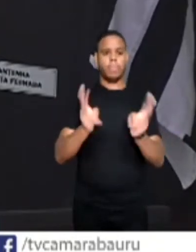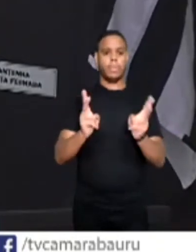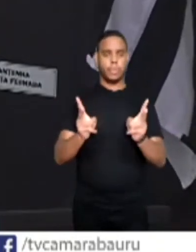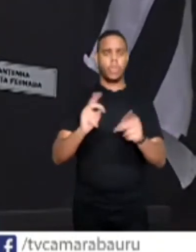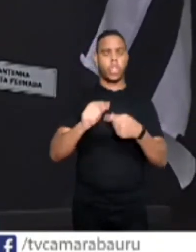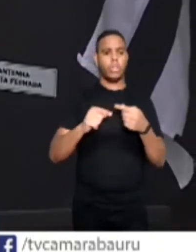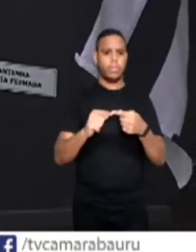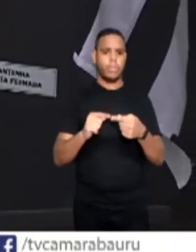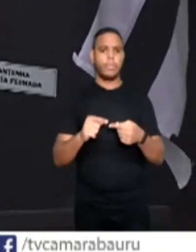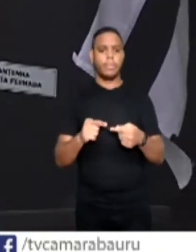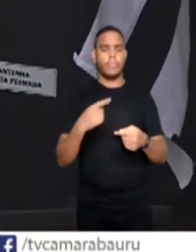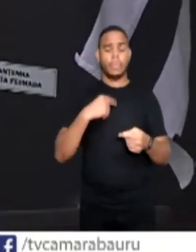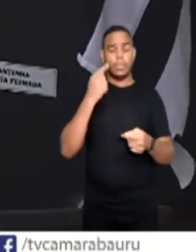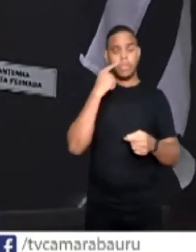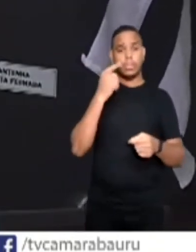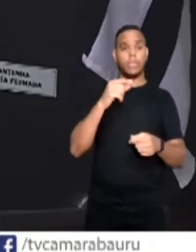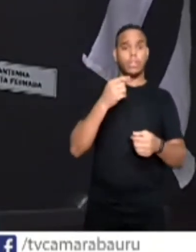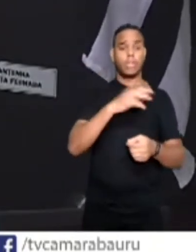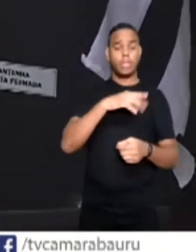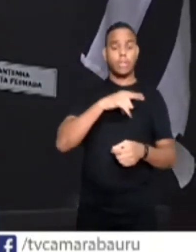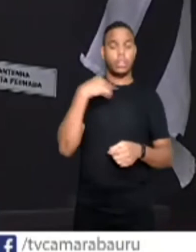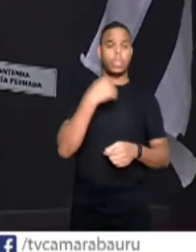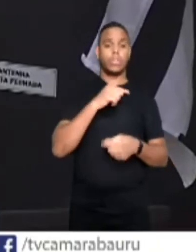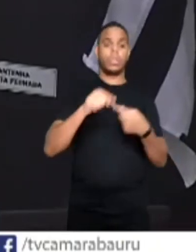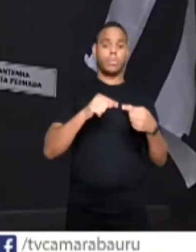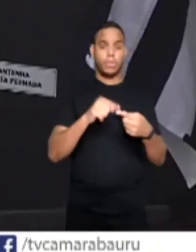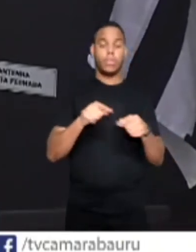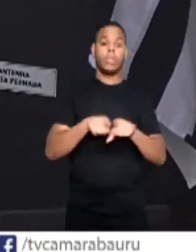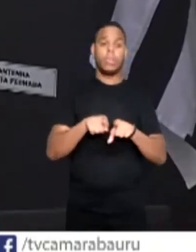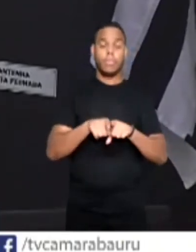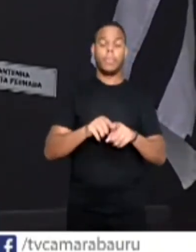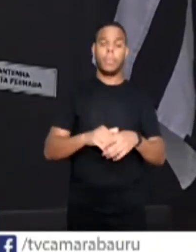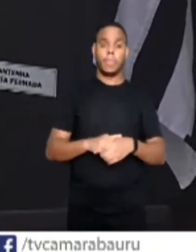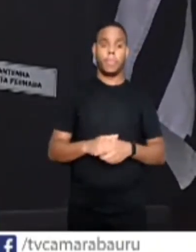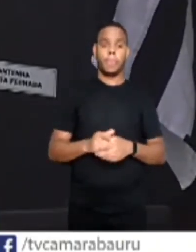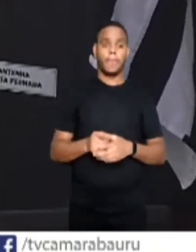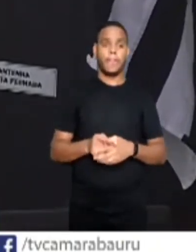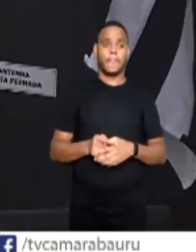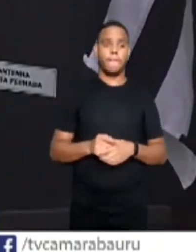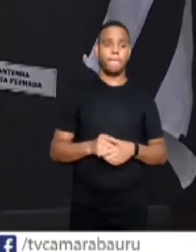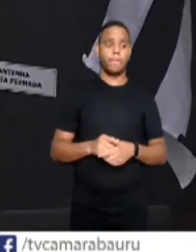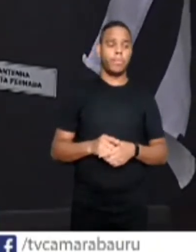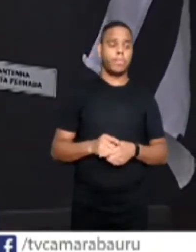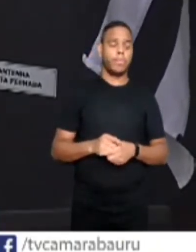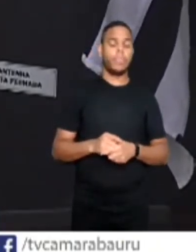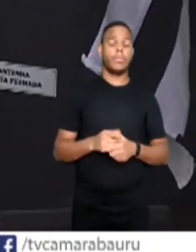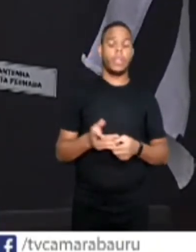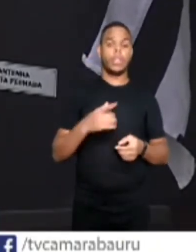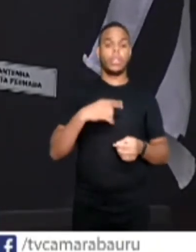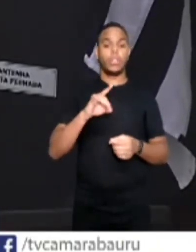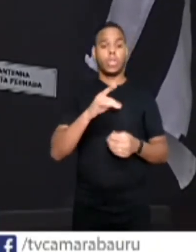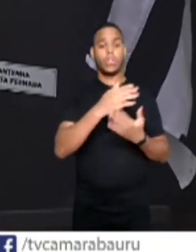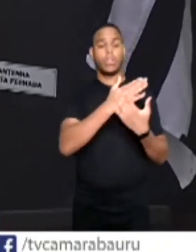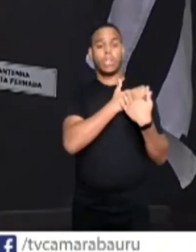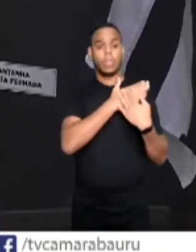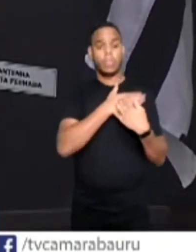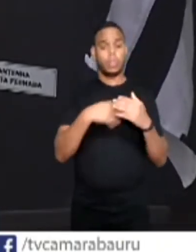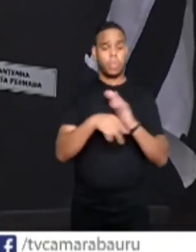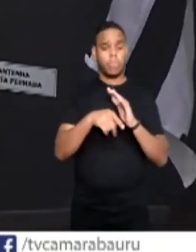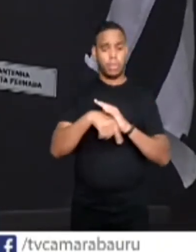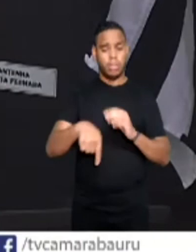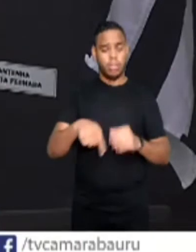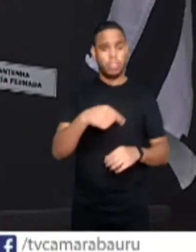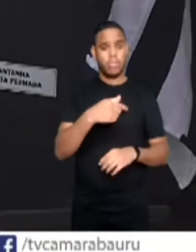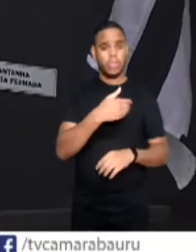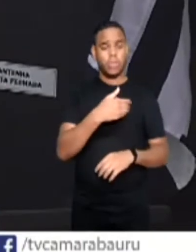ter a cidade que nós almejamos. Agora, pelo contrário, não é somente responsabilidade do poder público, porque quem joga,